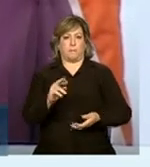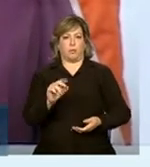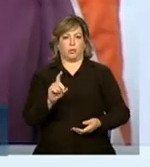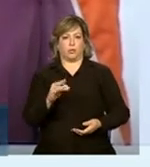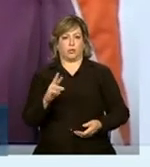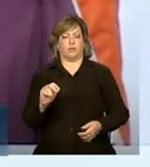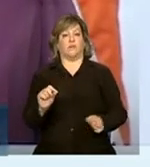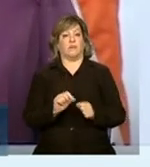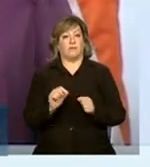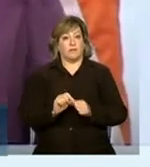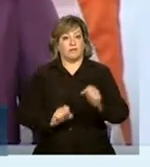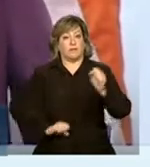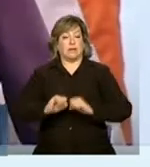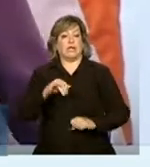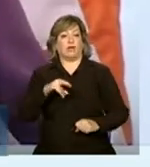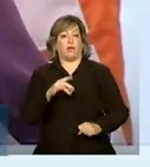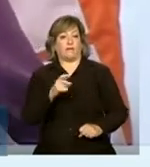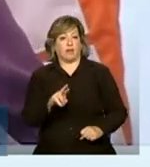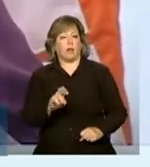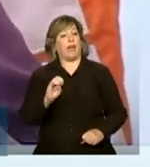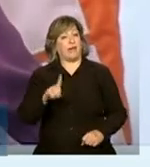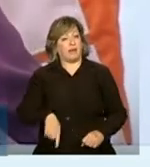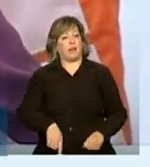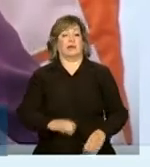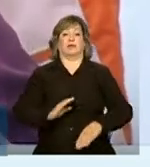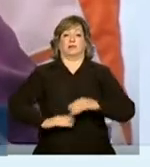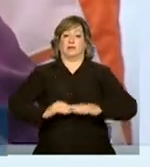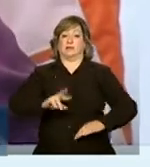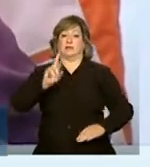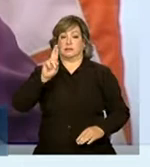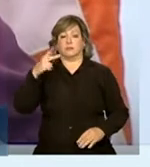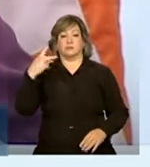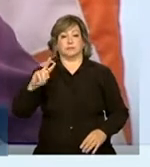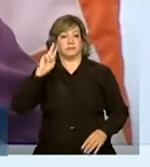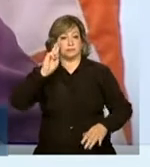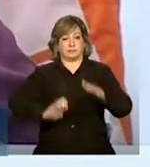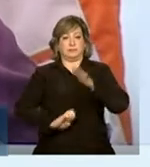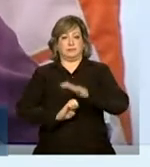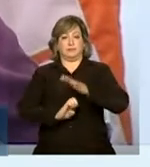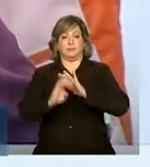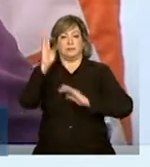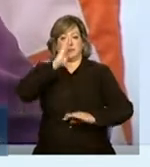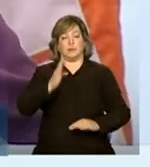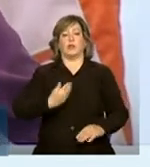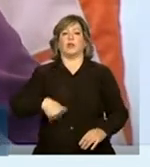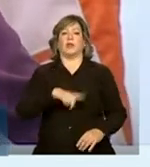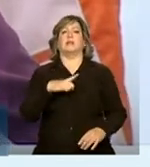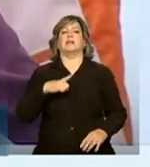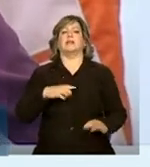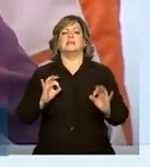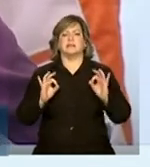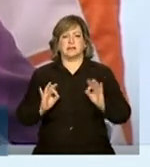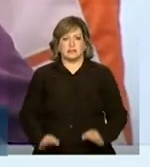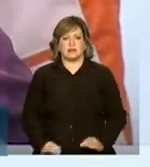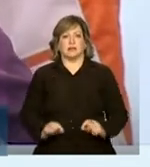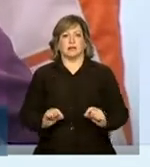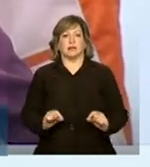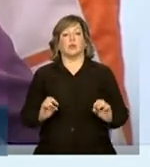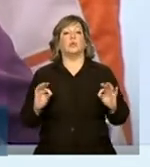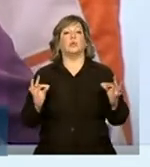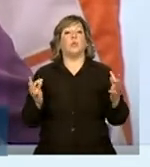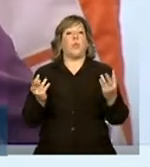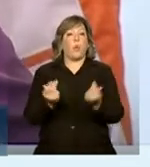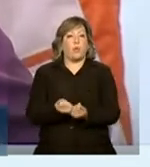Produzir e inovar são tarefas dos empresários brasileiros. E nós temos certeza que